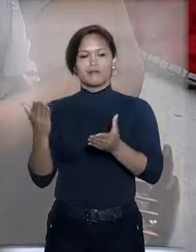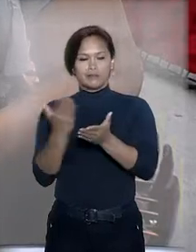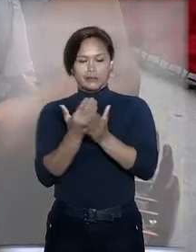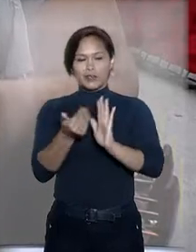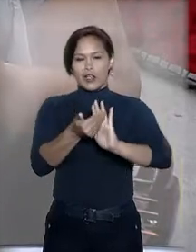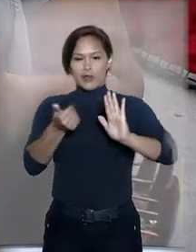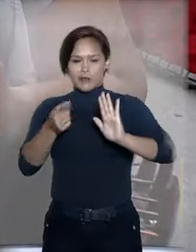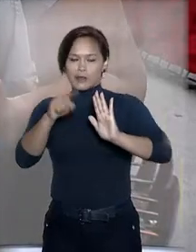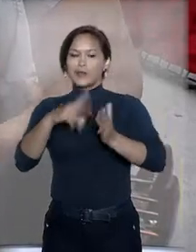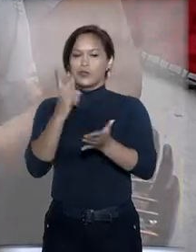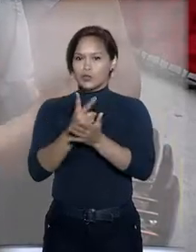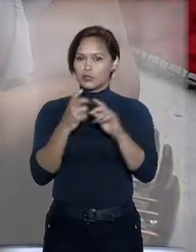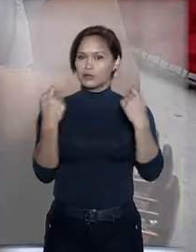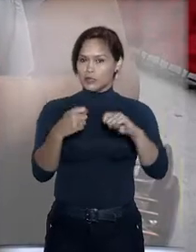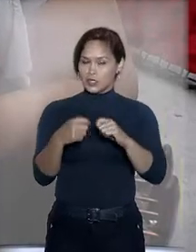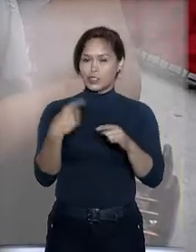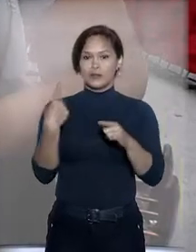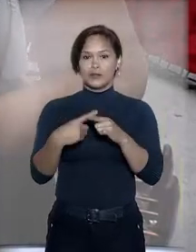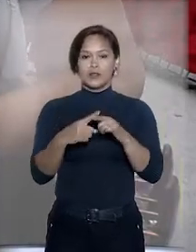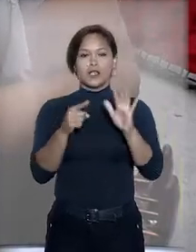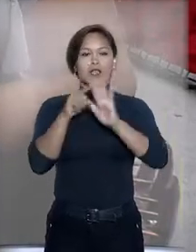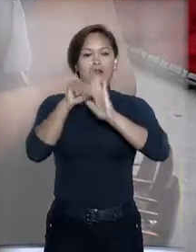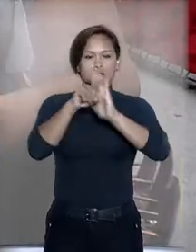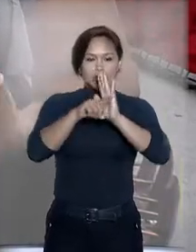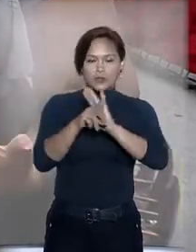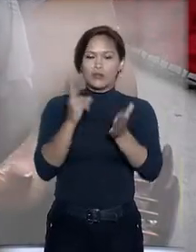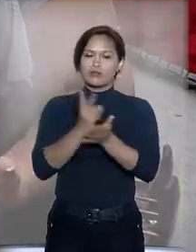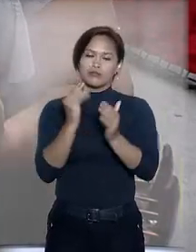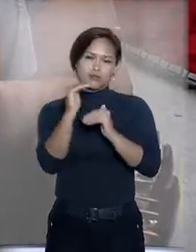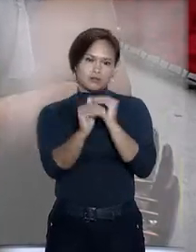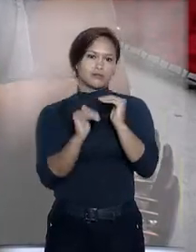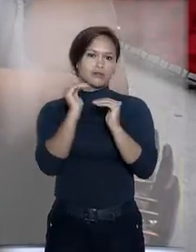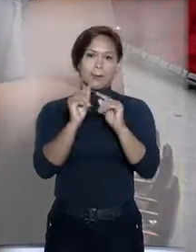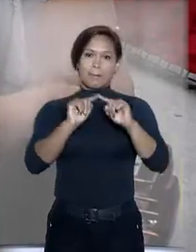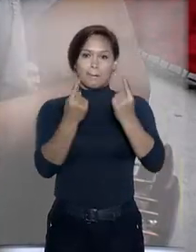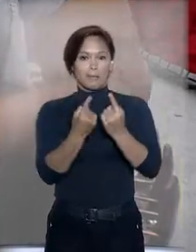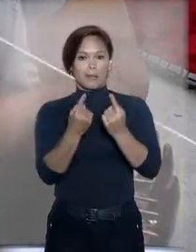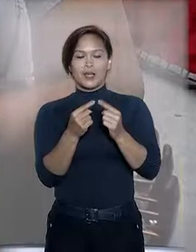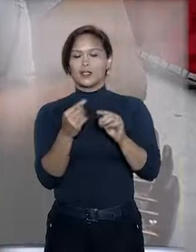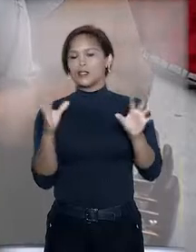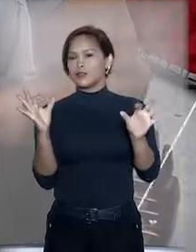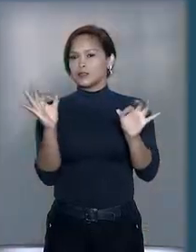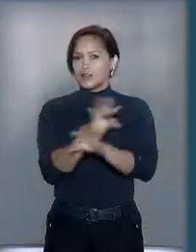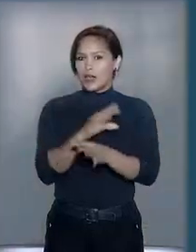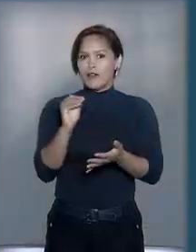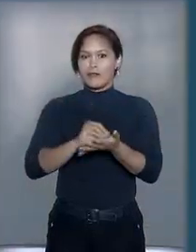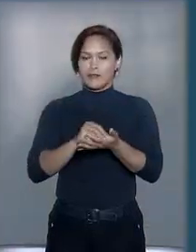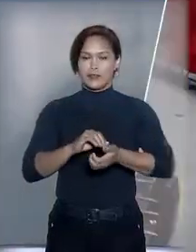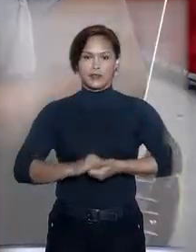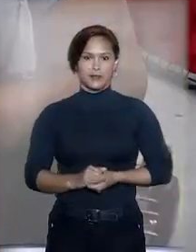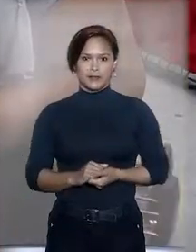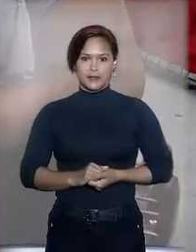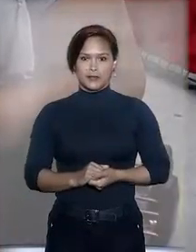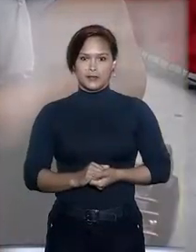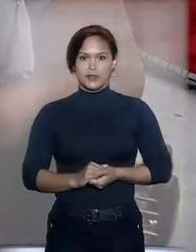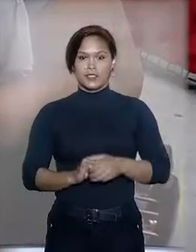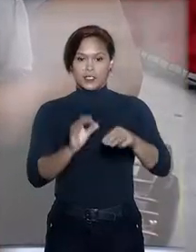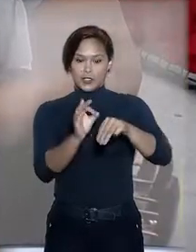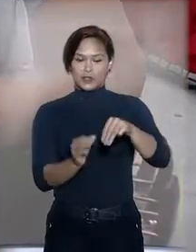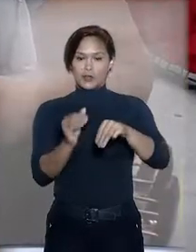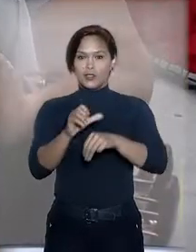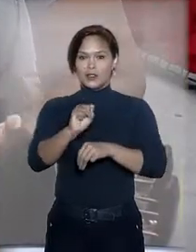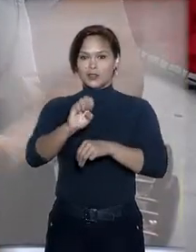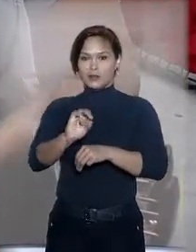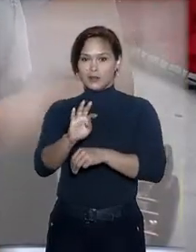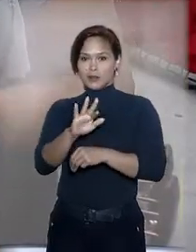de afastamento continua necessária porque as apurações estão avançando, mas não foram encerradas. E o ministro